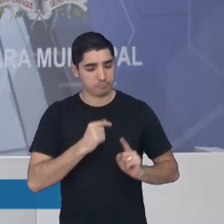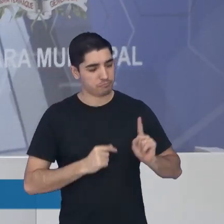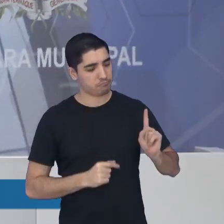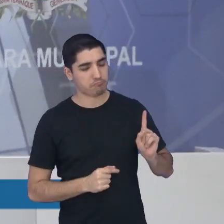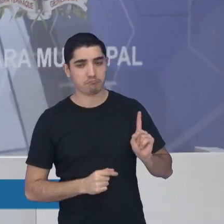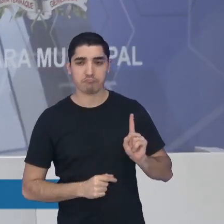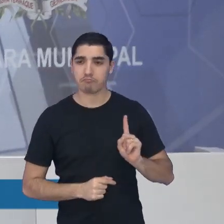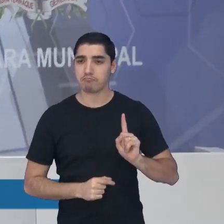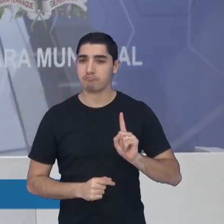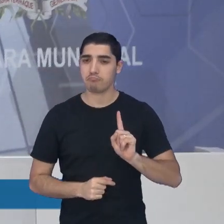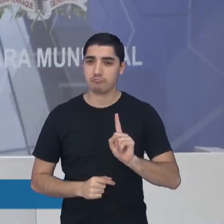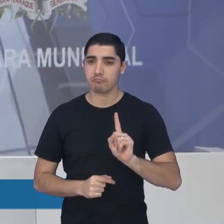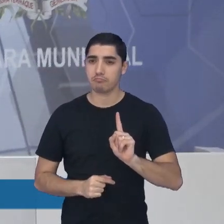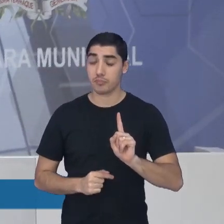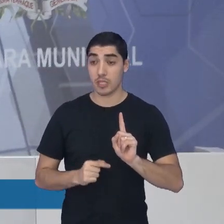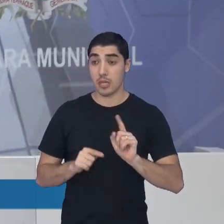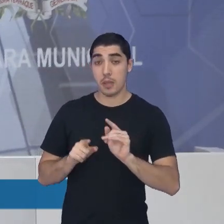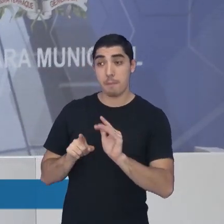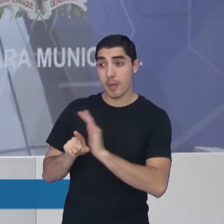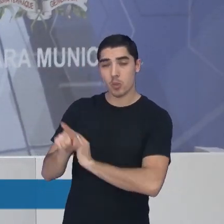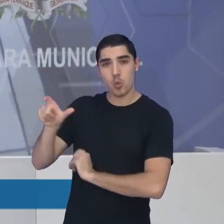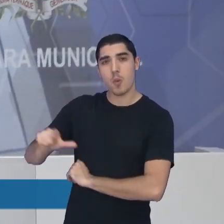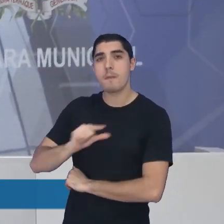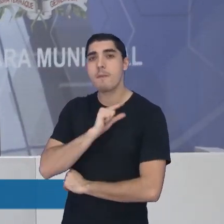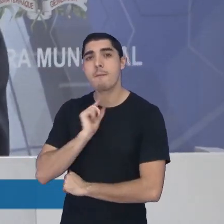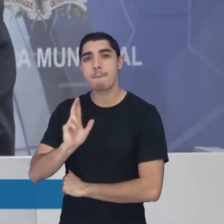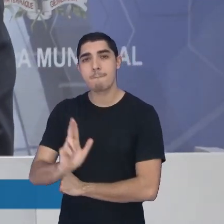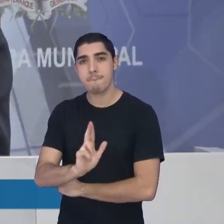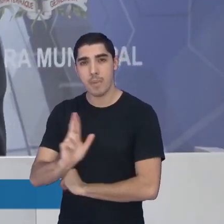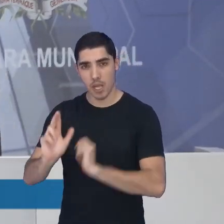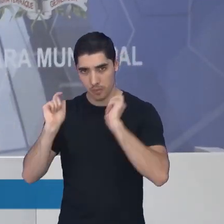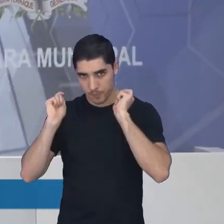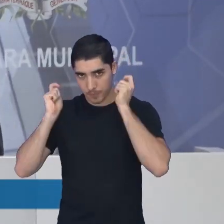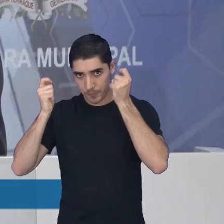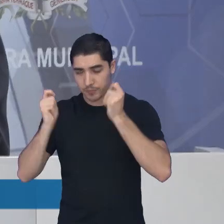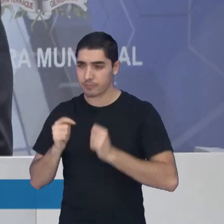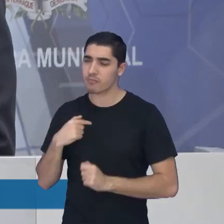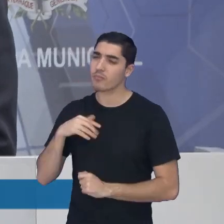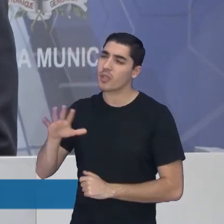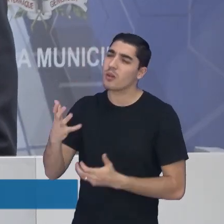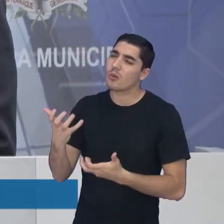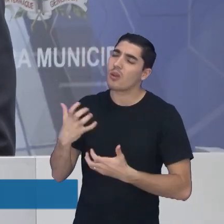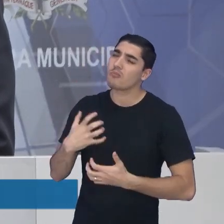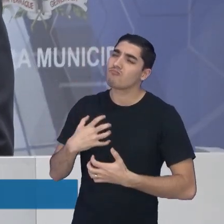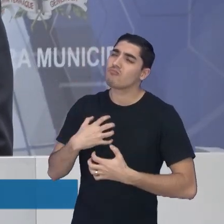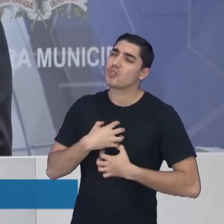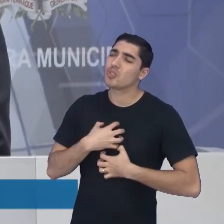um monge e perguntou assim para ele: eu queria sentir Deus.